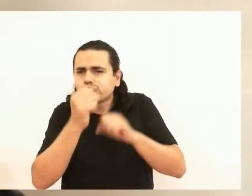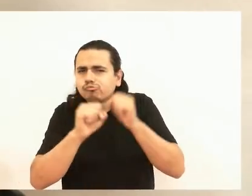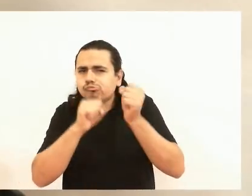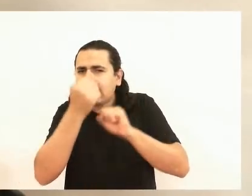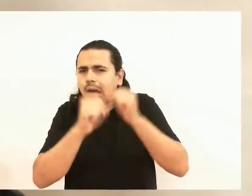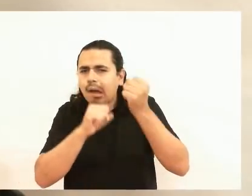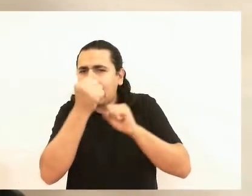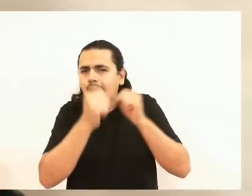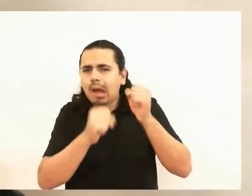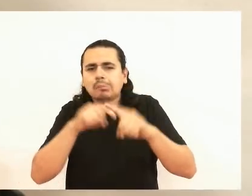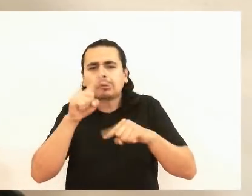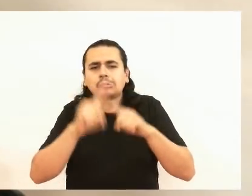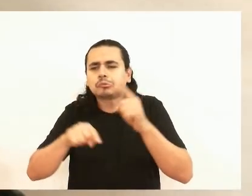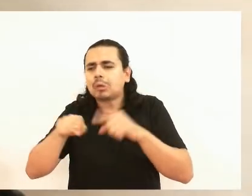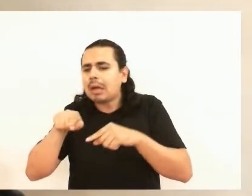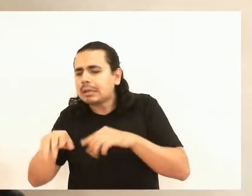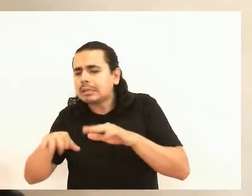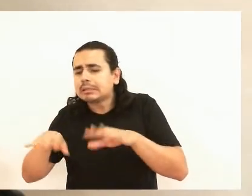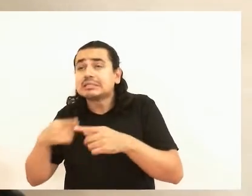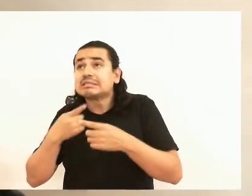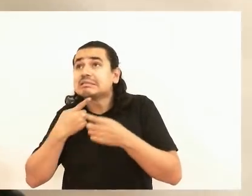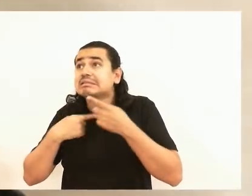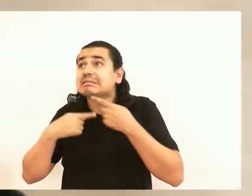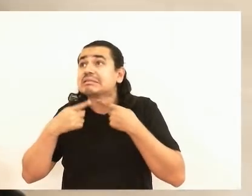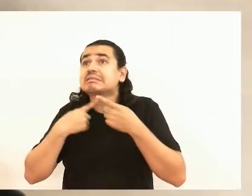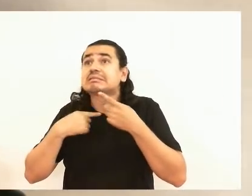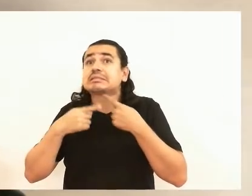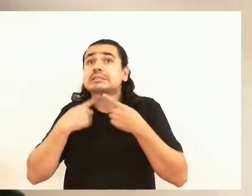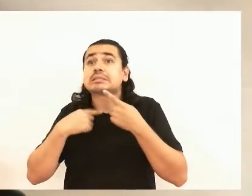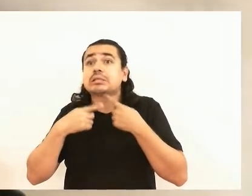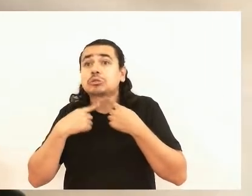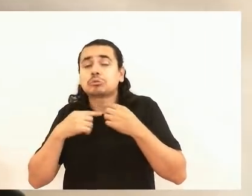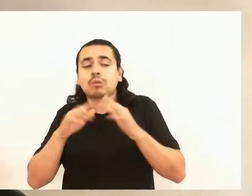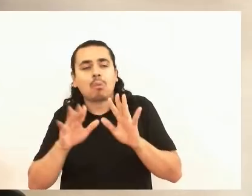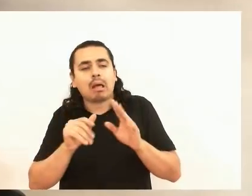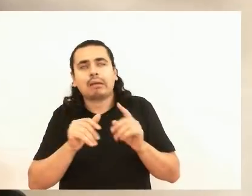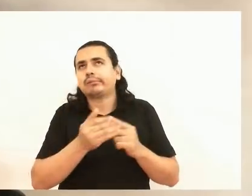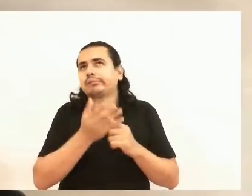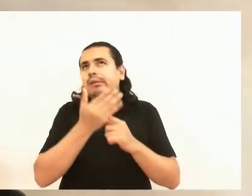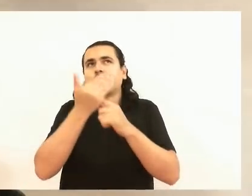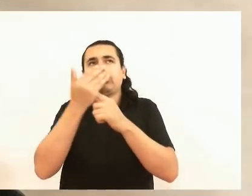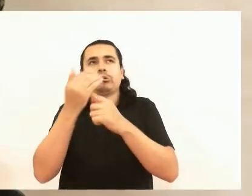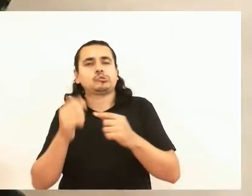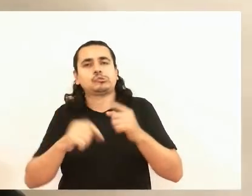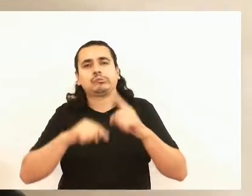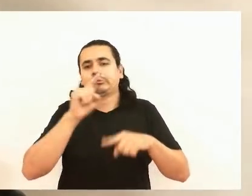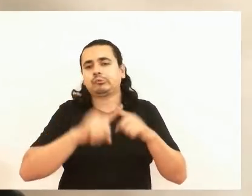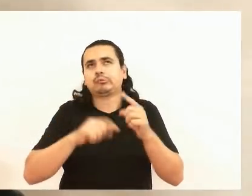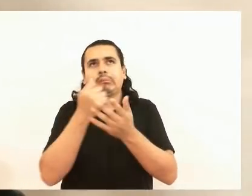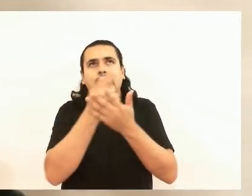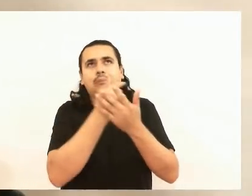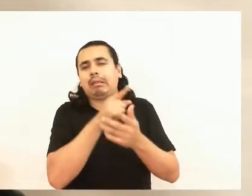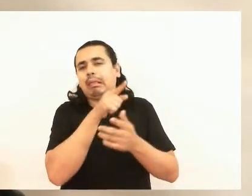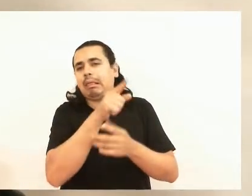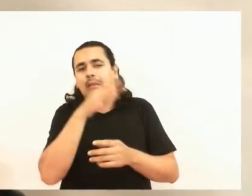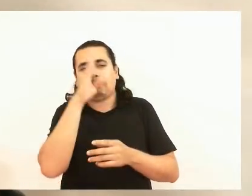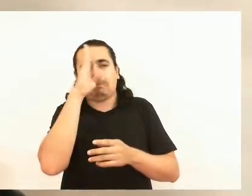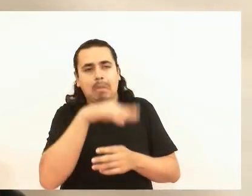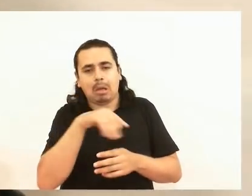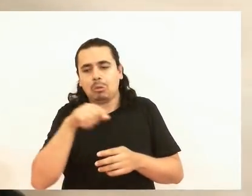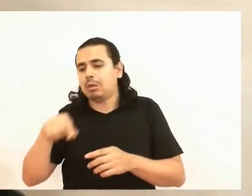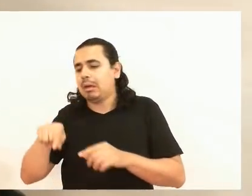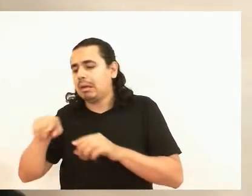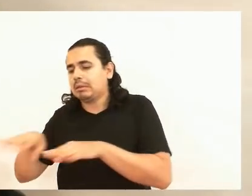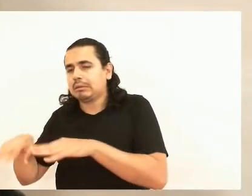o de e desejos né gente está falando não tô falando a indústria está de fora é malvada ea gente aqui coitado somos vídeo não